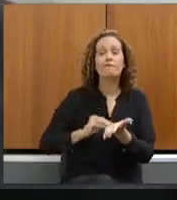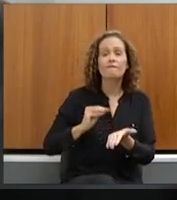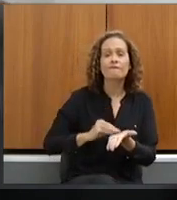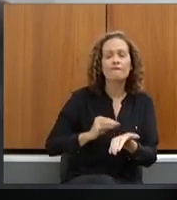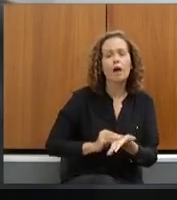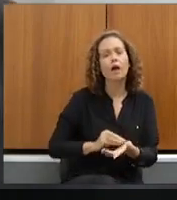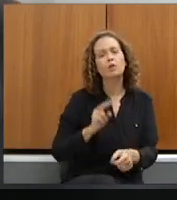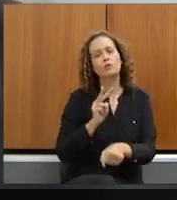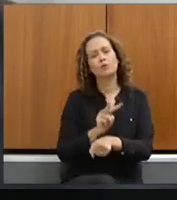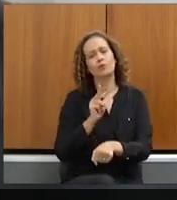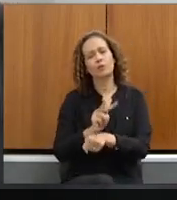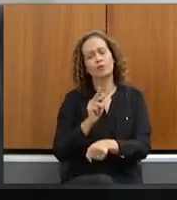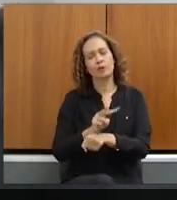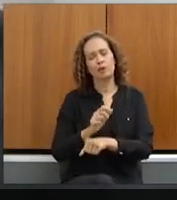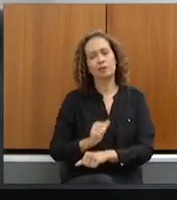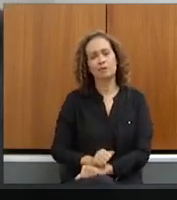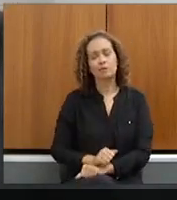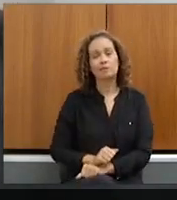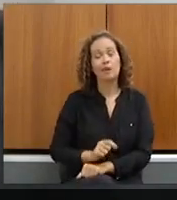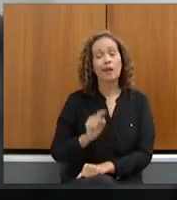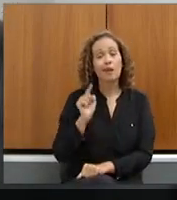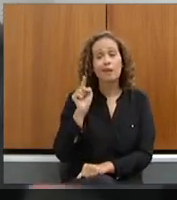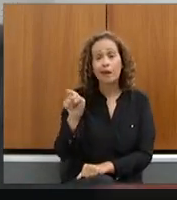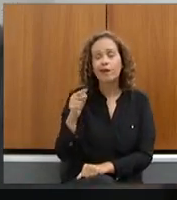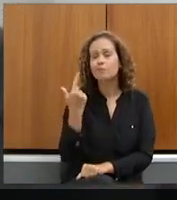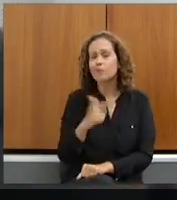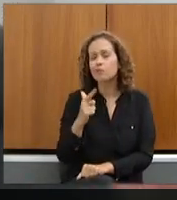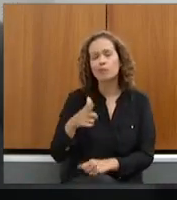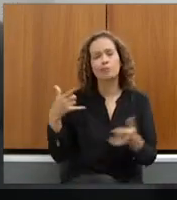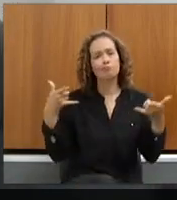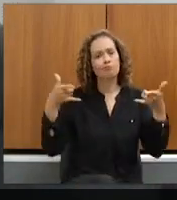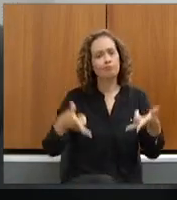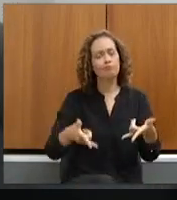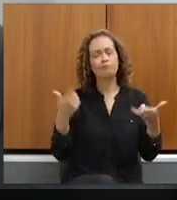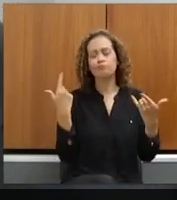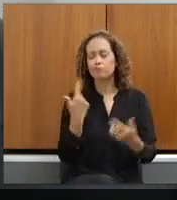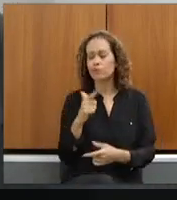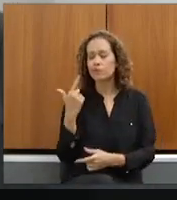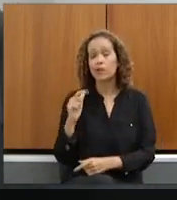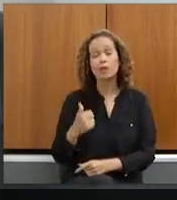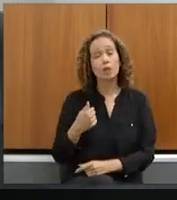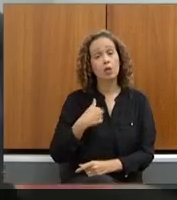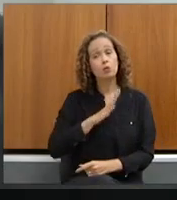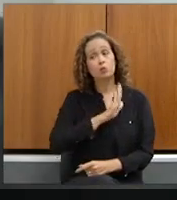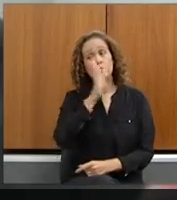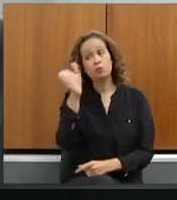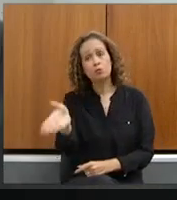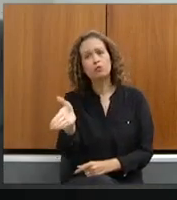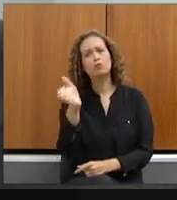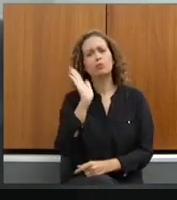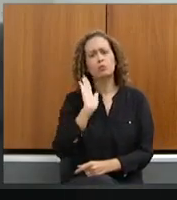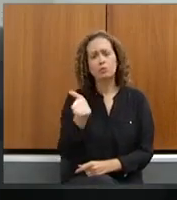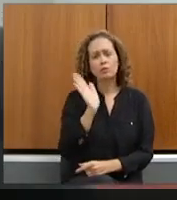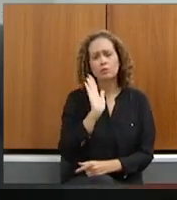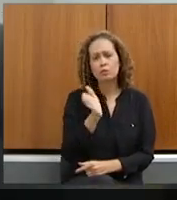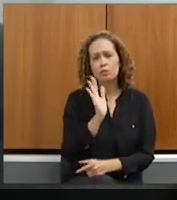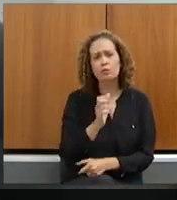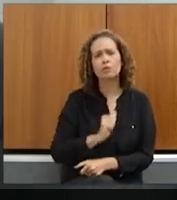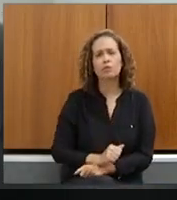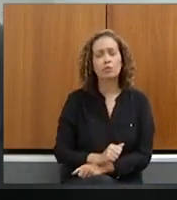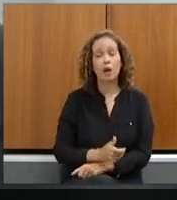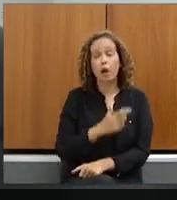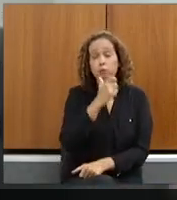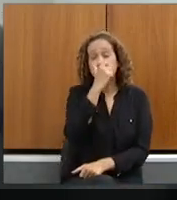atendimento lá não tem nem é porque a gente é notícia seus times na região não tá